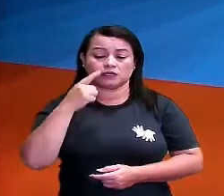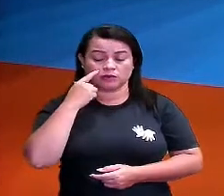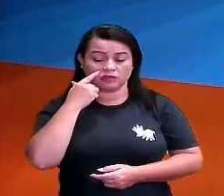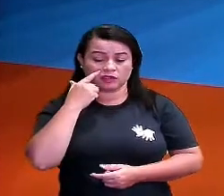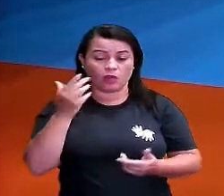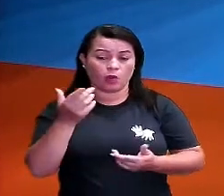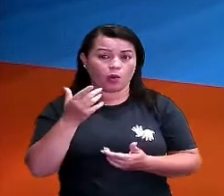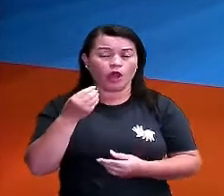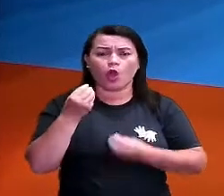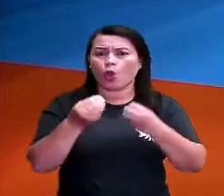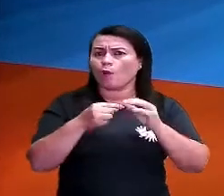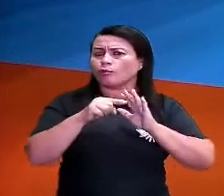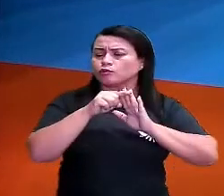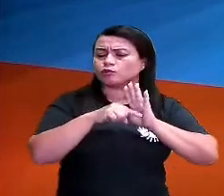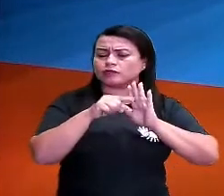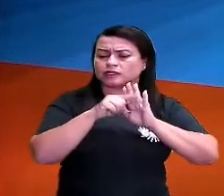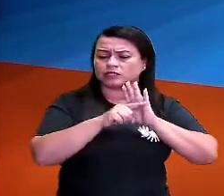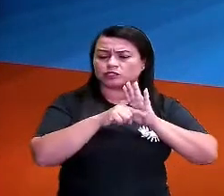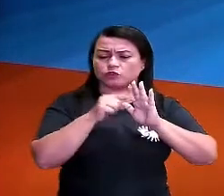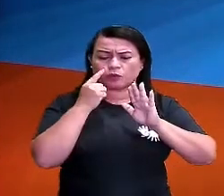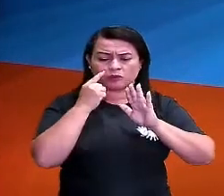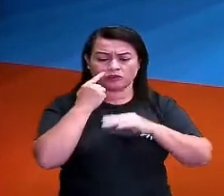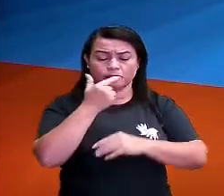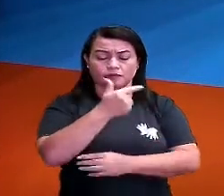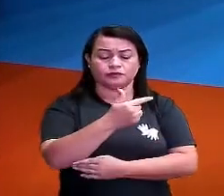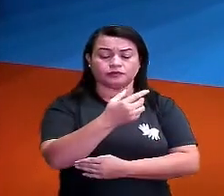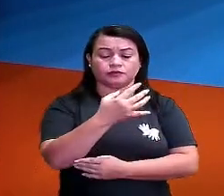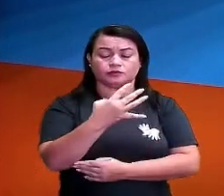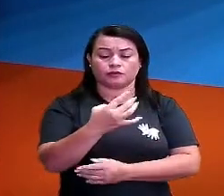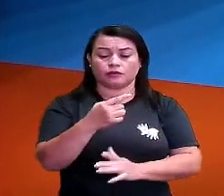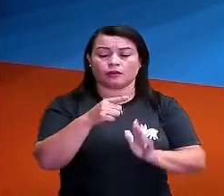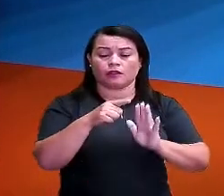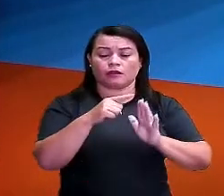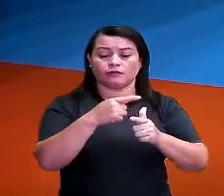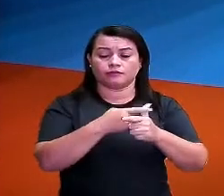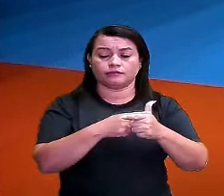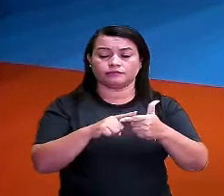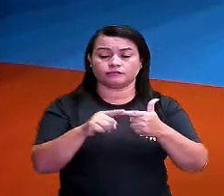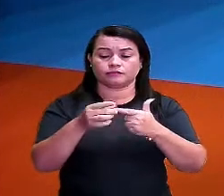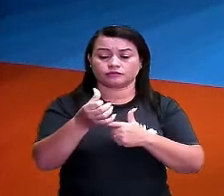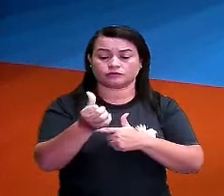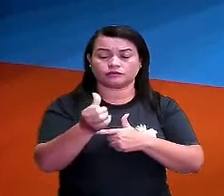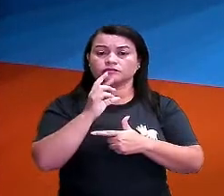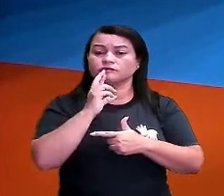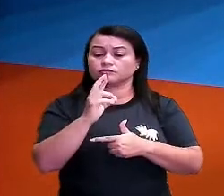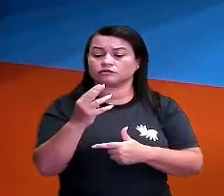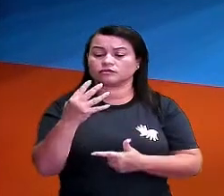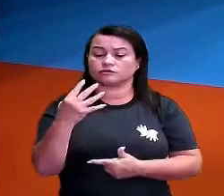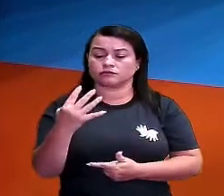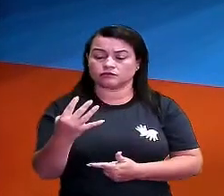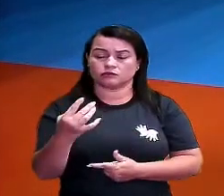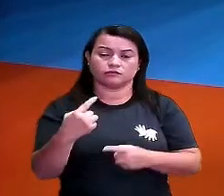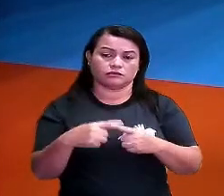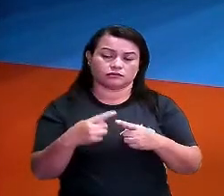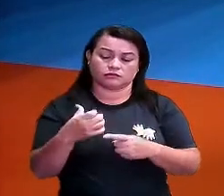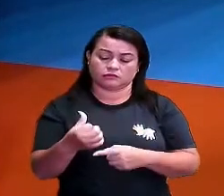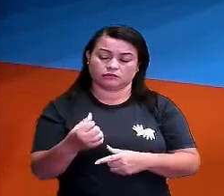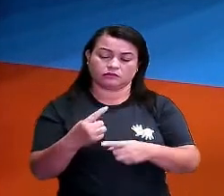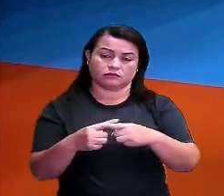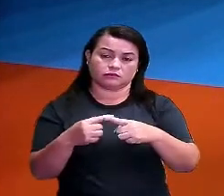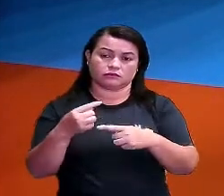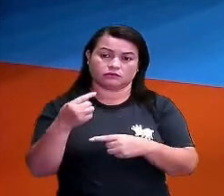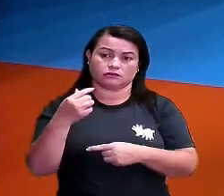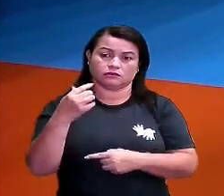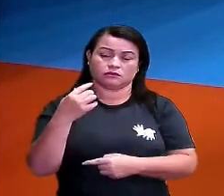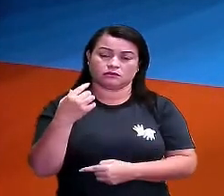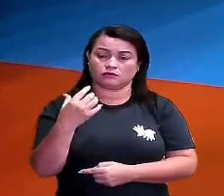subtrações. O que é que a gente vai fazer? Ó? 24 dividido por 6 vai dar 4, né? Porque 6 vezes 4, 24. 24